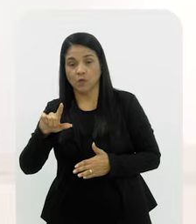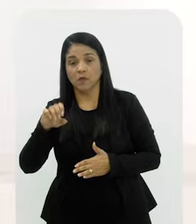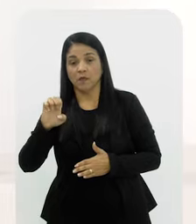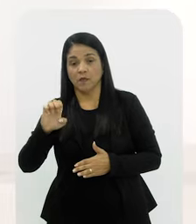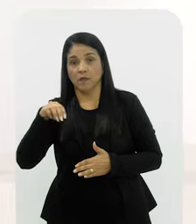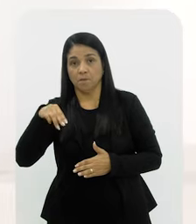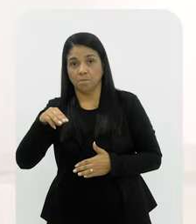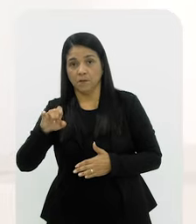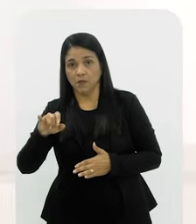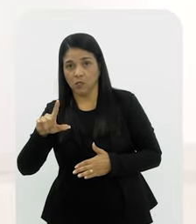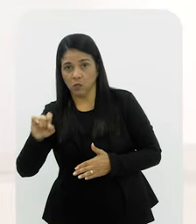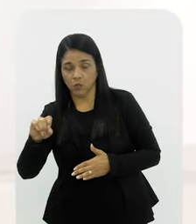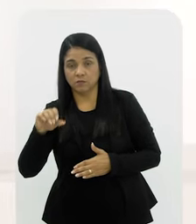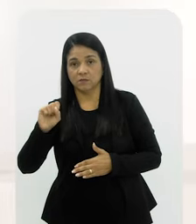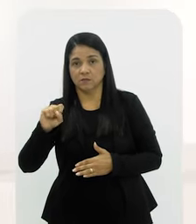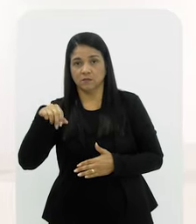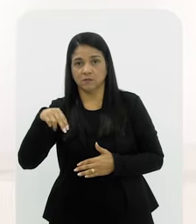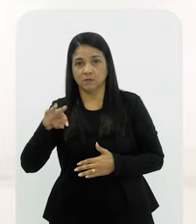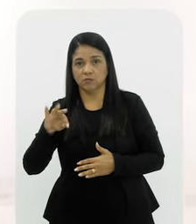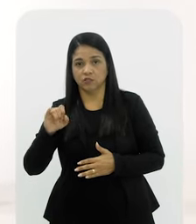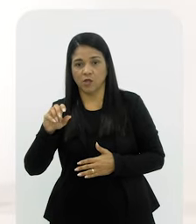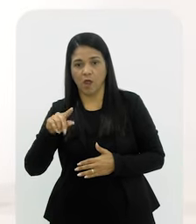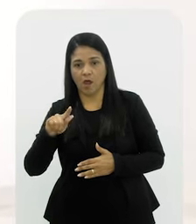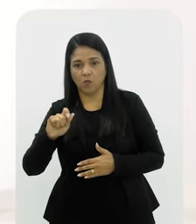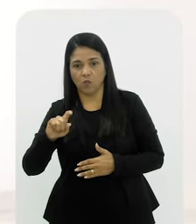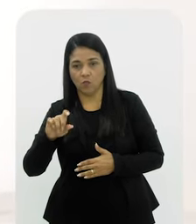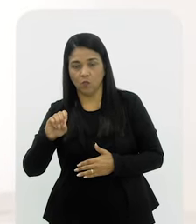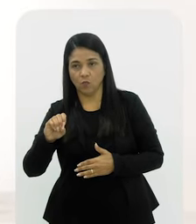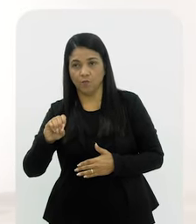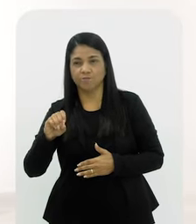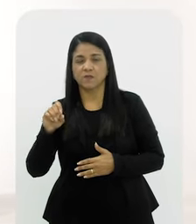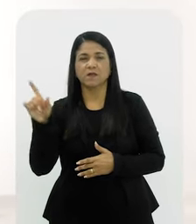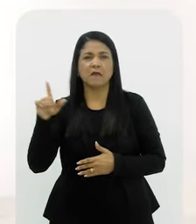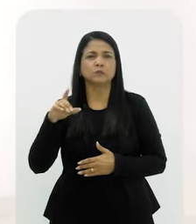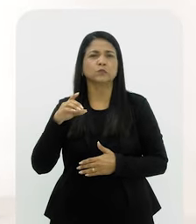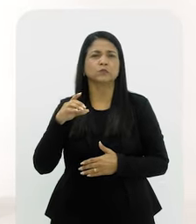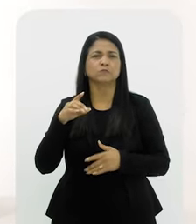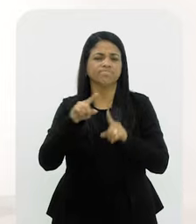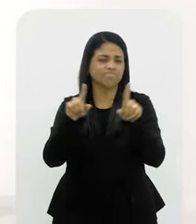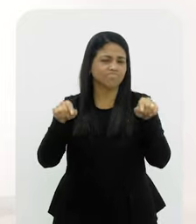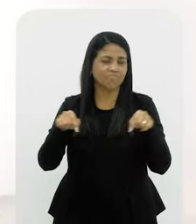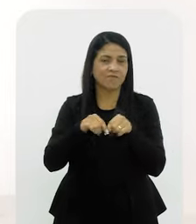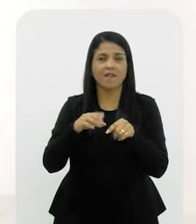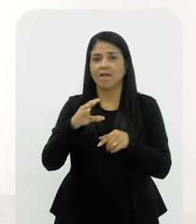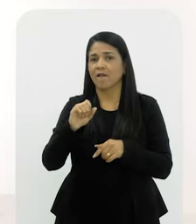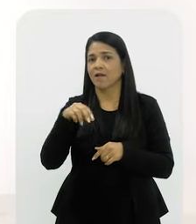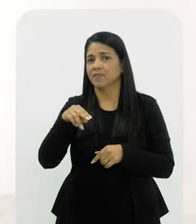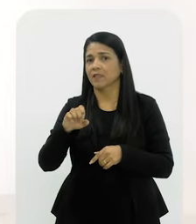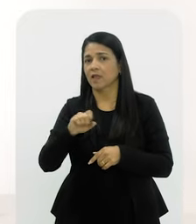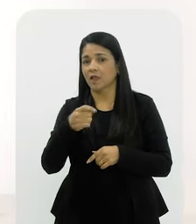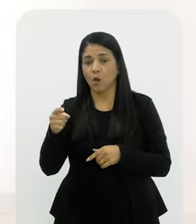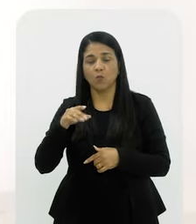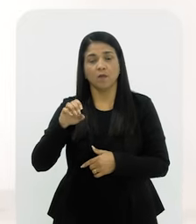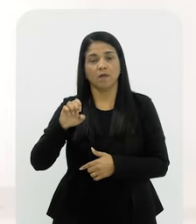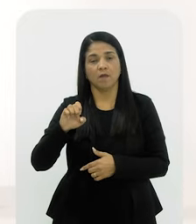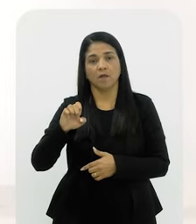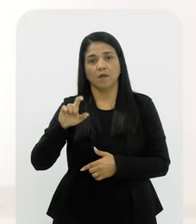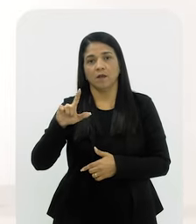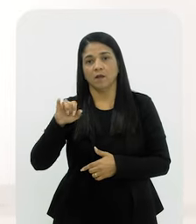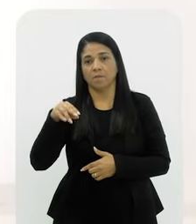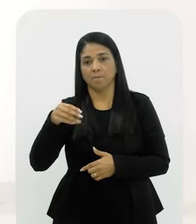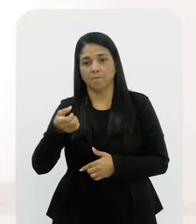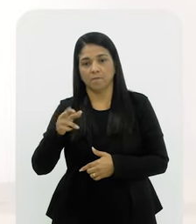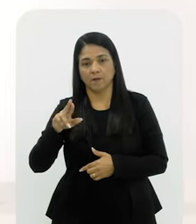o Melhor das Aquarelas. É outro monstro, né? É. E aí foi um DVD já no Canecão, o último momento do Canecão. É,